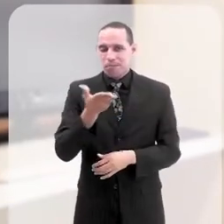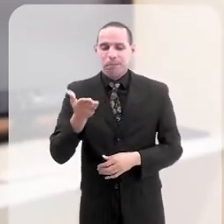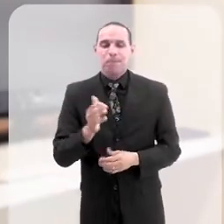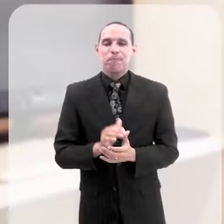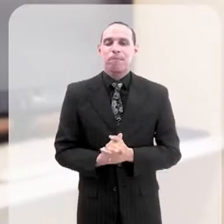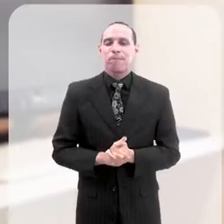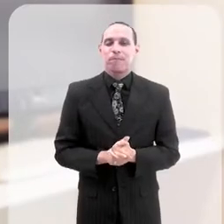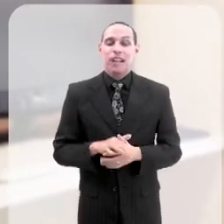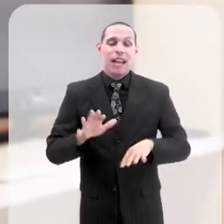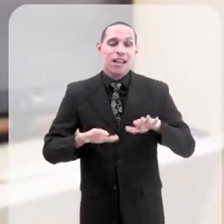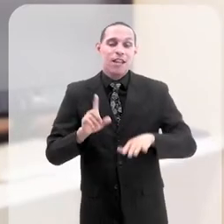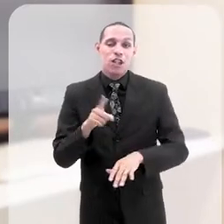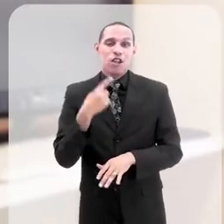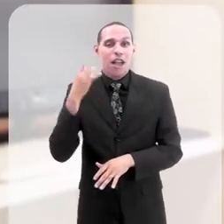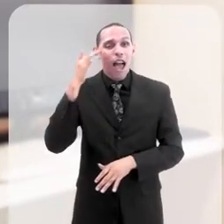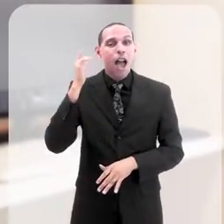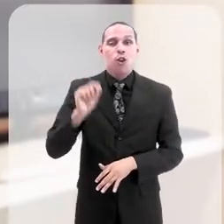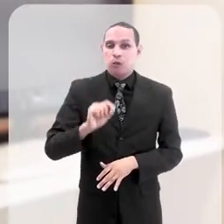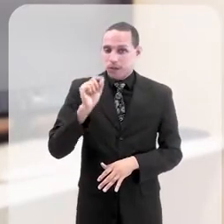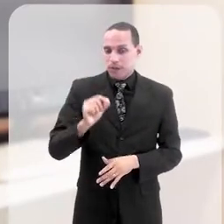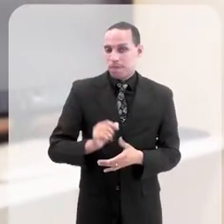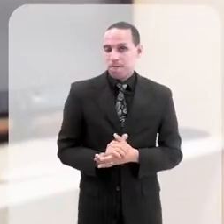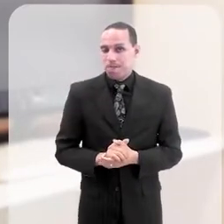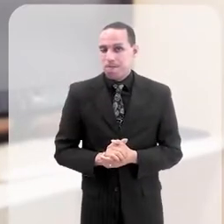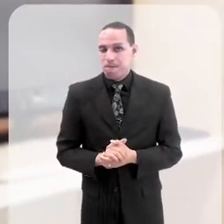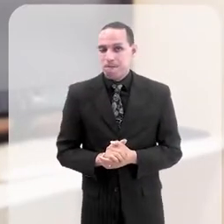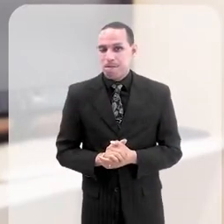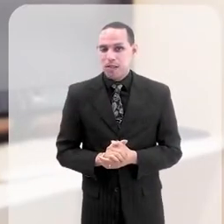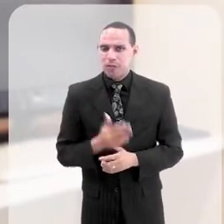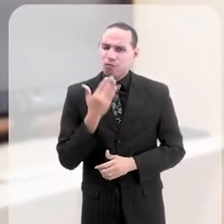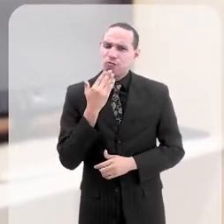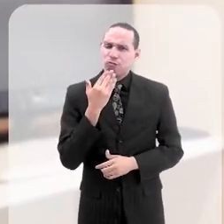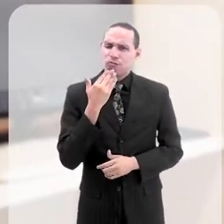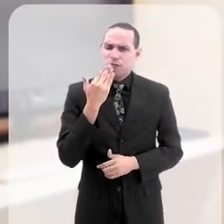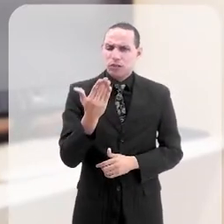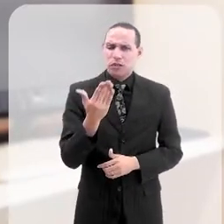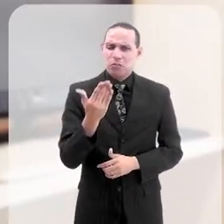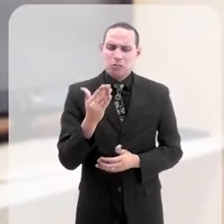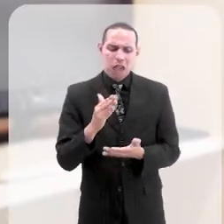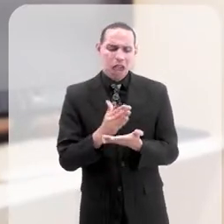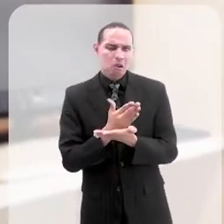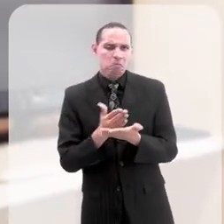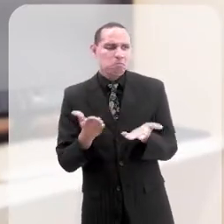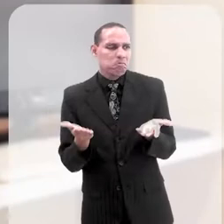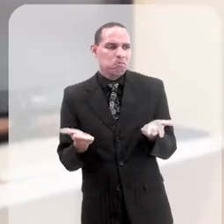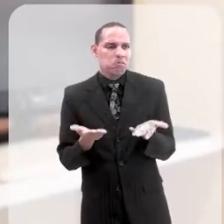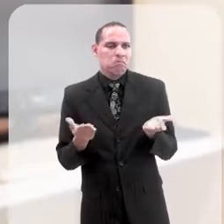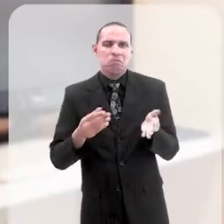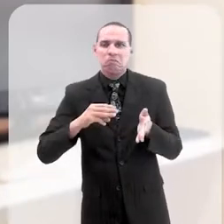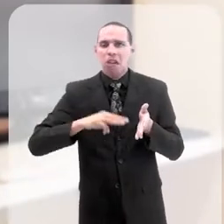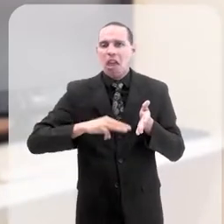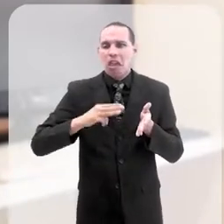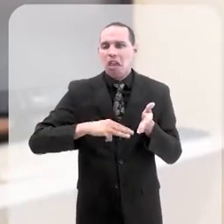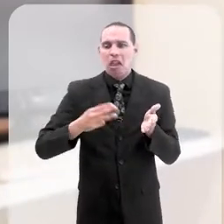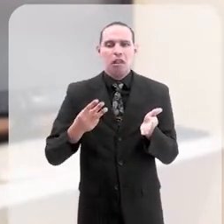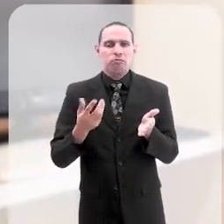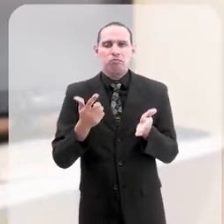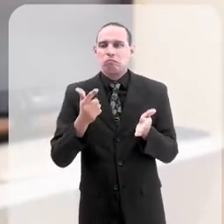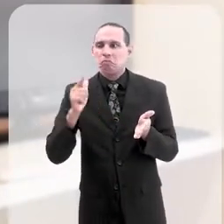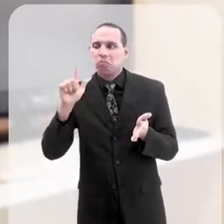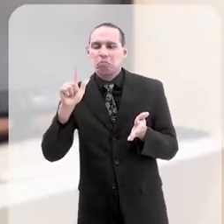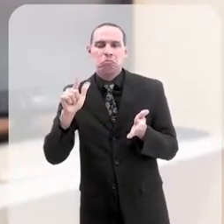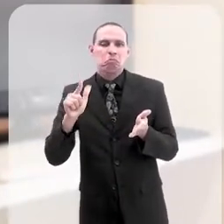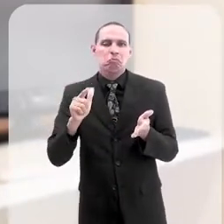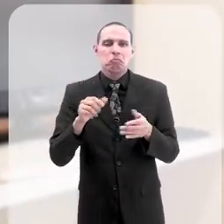está em casa, a gente acha que um tipo de método, de alternativa,